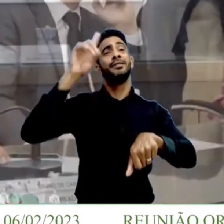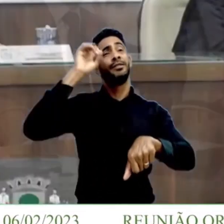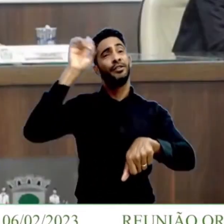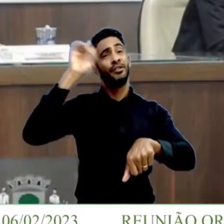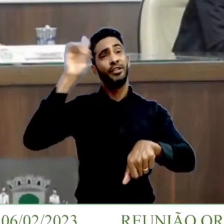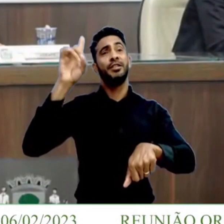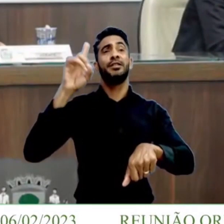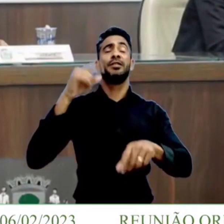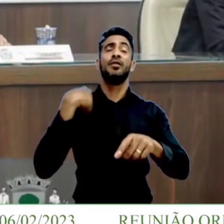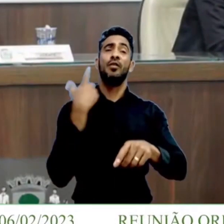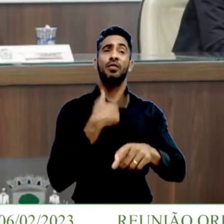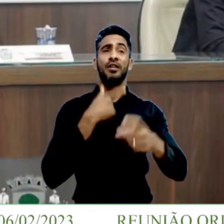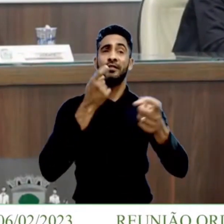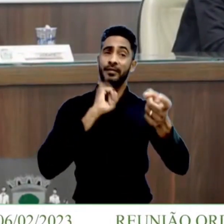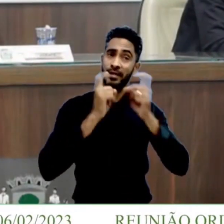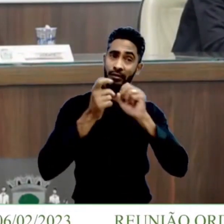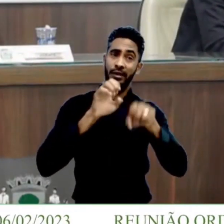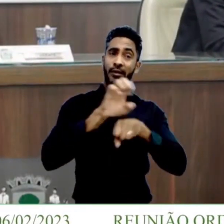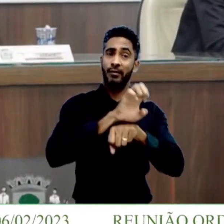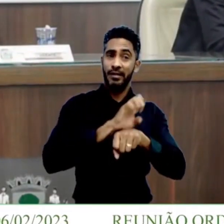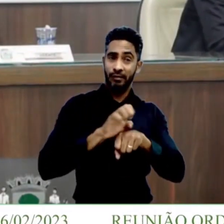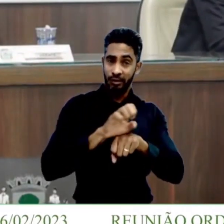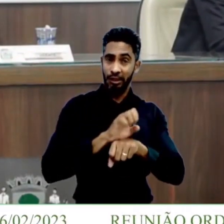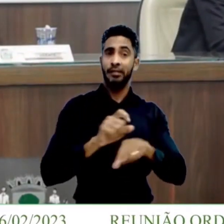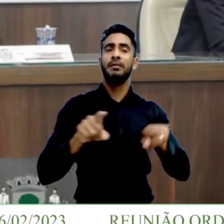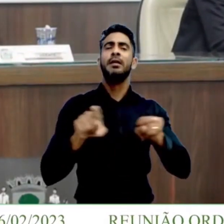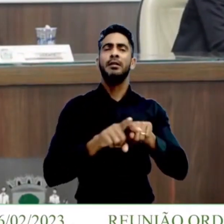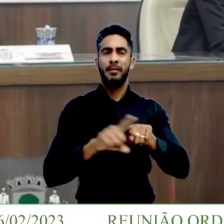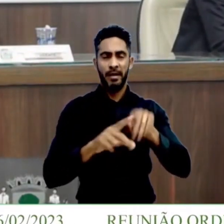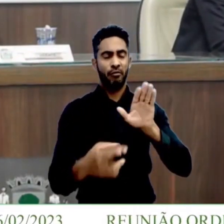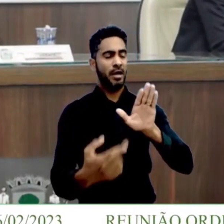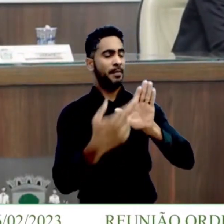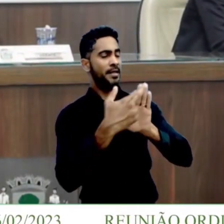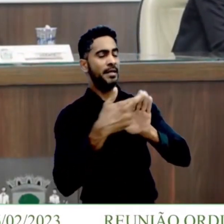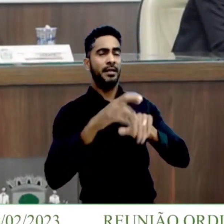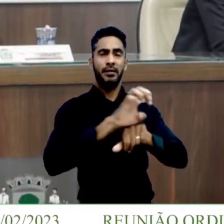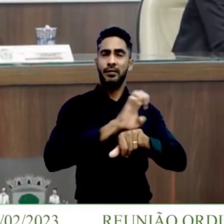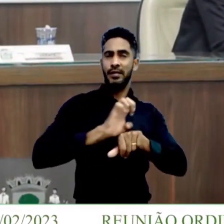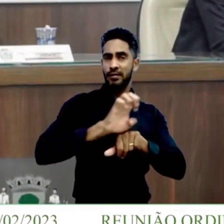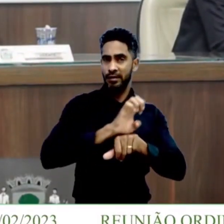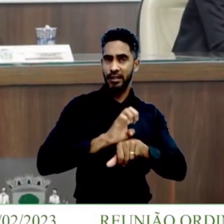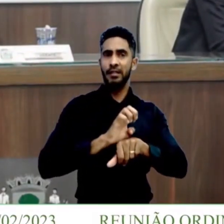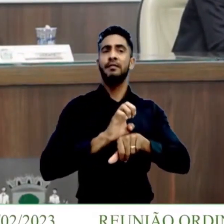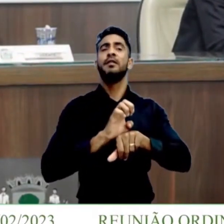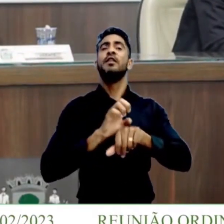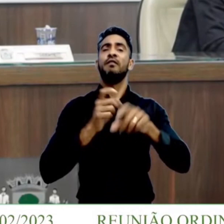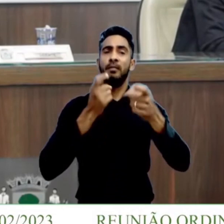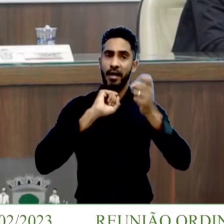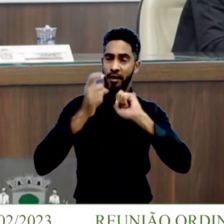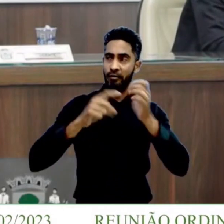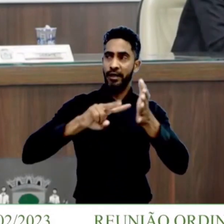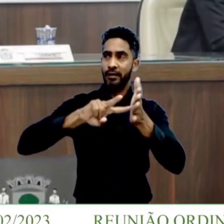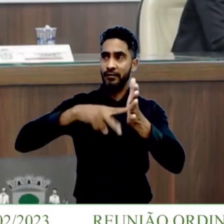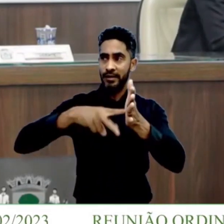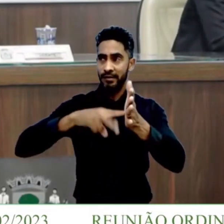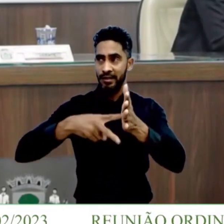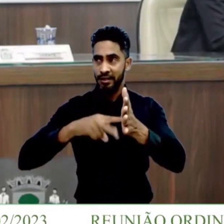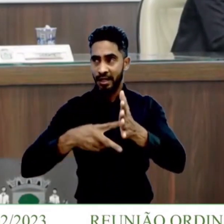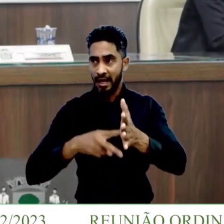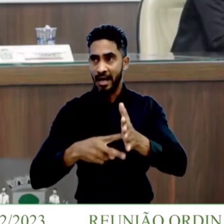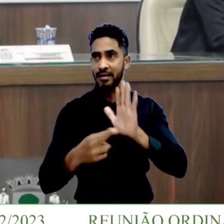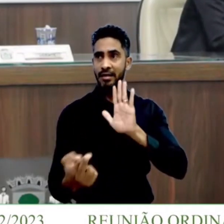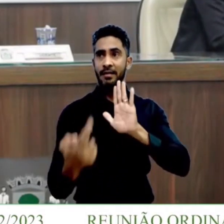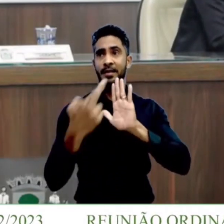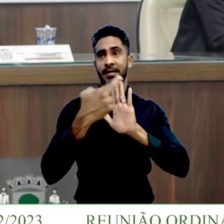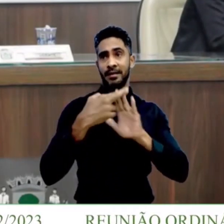com o executivo, com os representantes do executivo, a gente vai reunir com os sindicatos, seus representantes, a gente